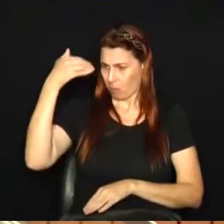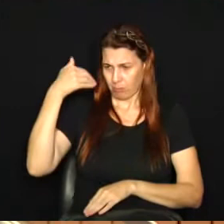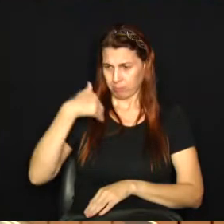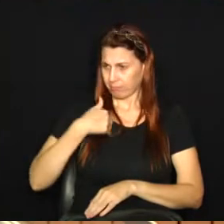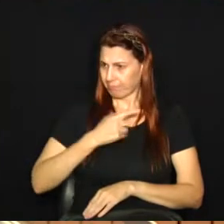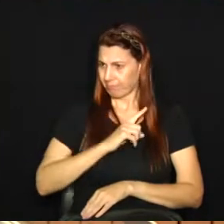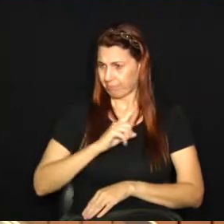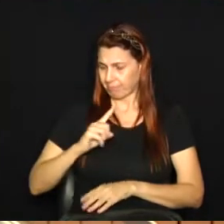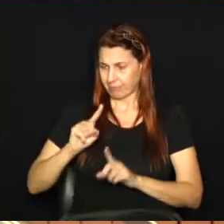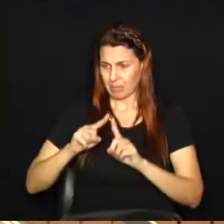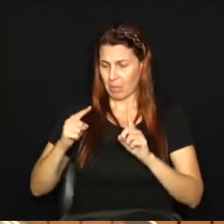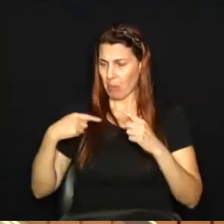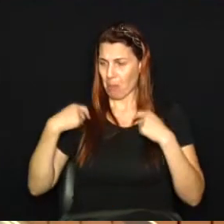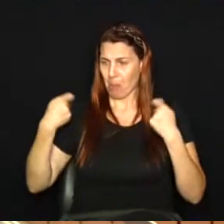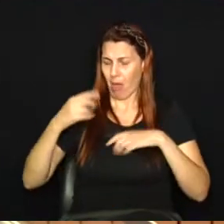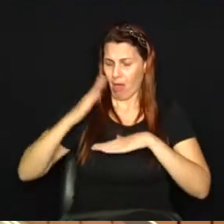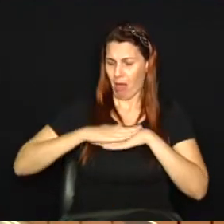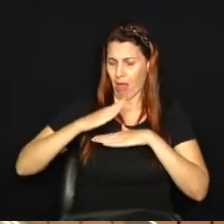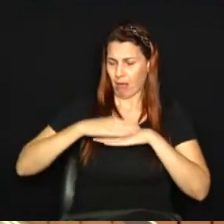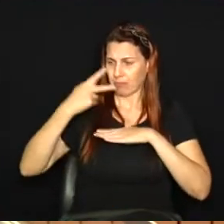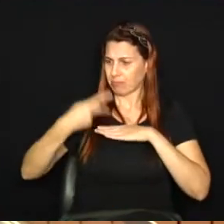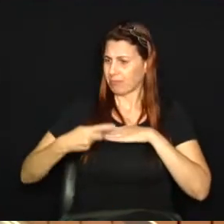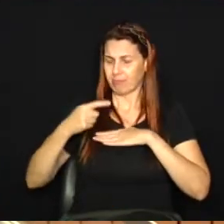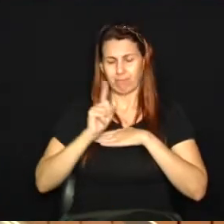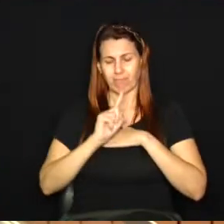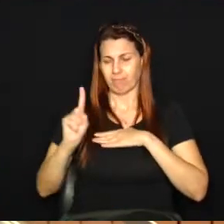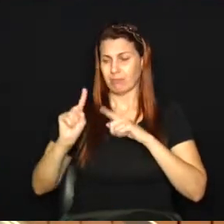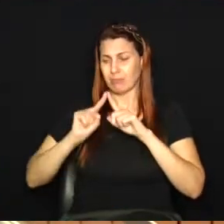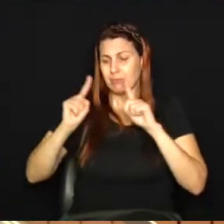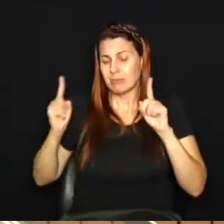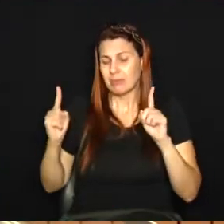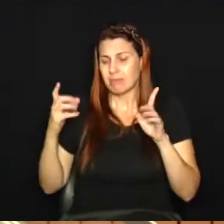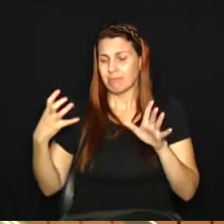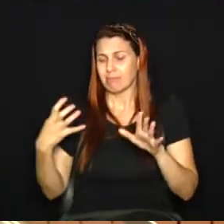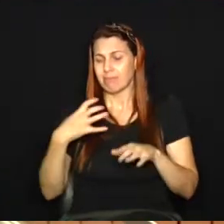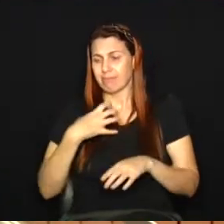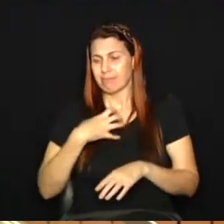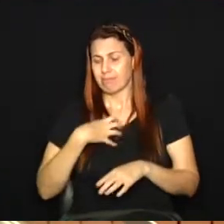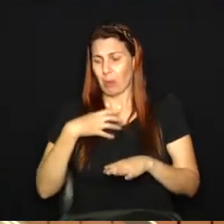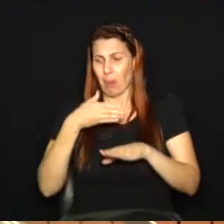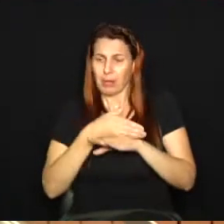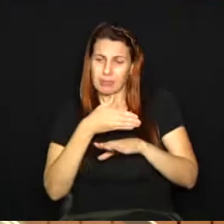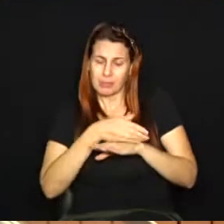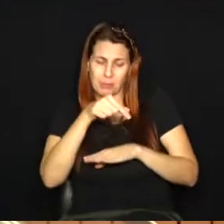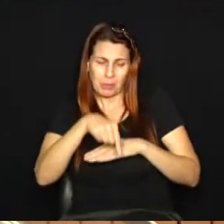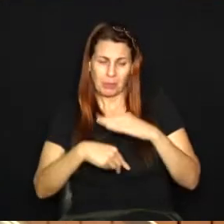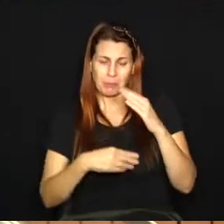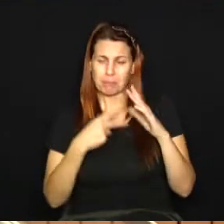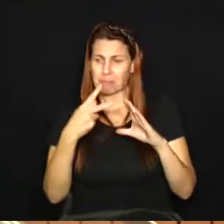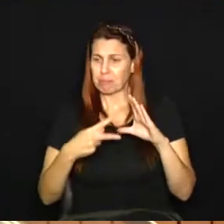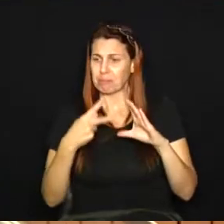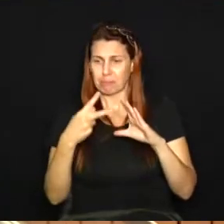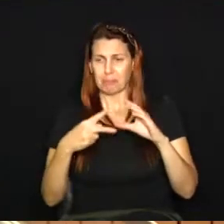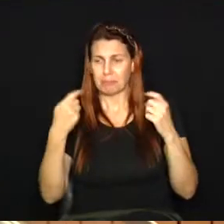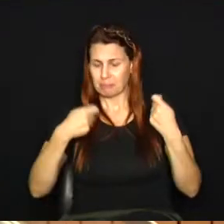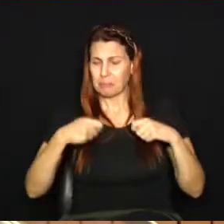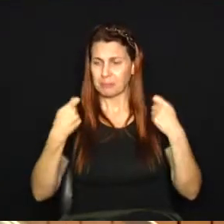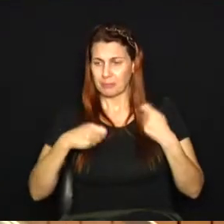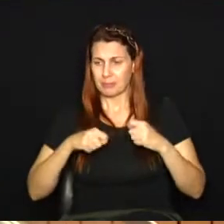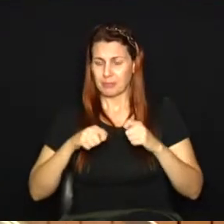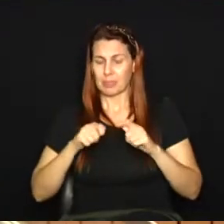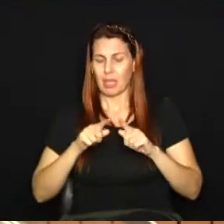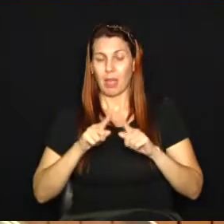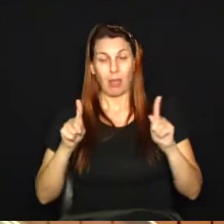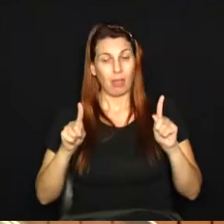aqui estarmos fazendo parte de uma Câmara Municipal, mas eu acho que a gente ainda tem que ter